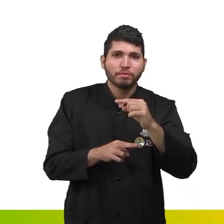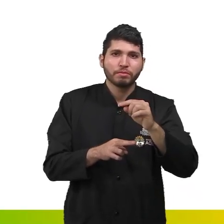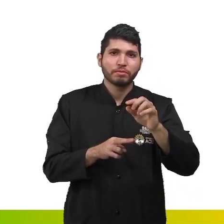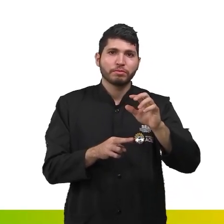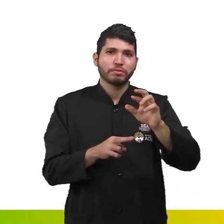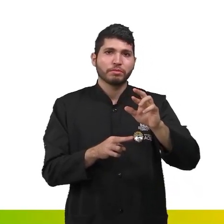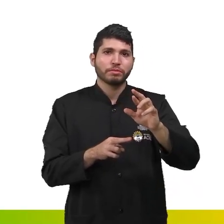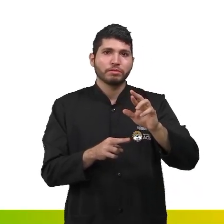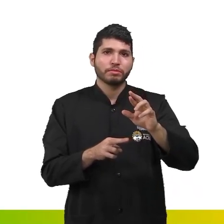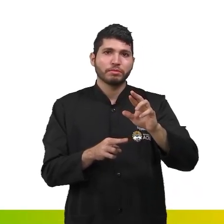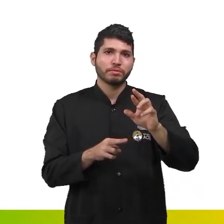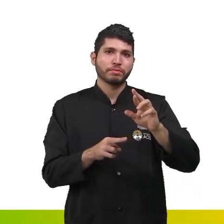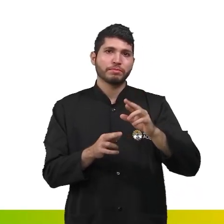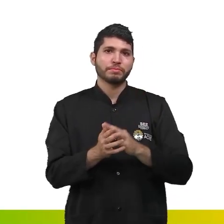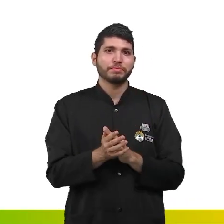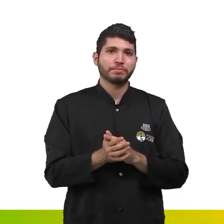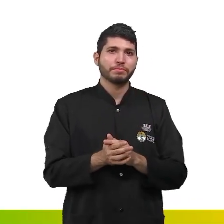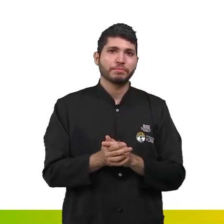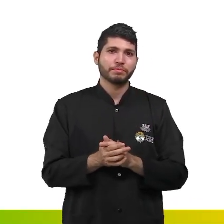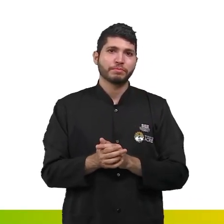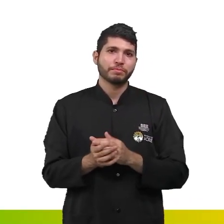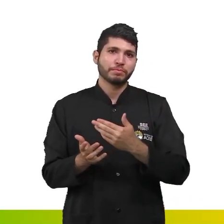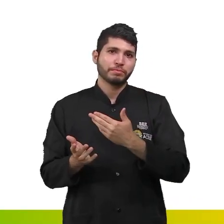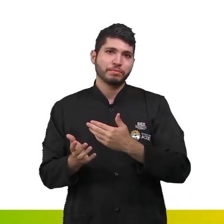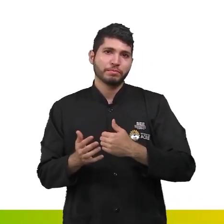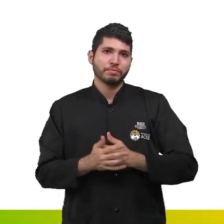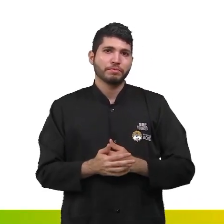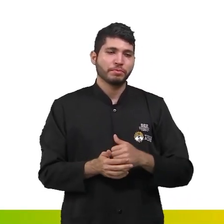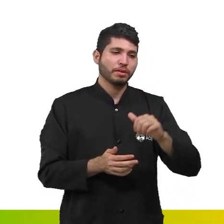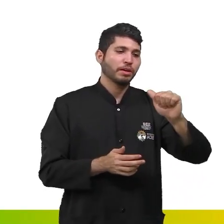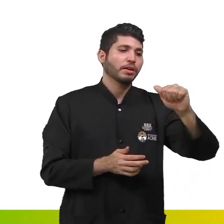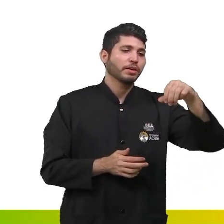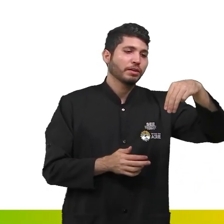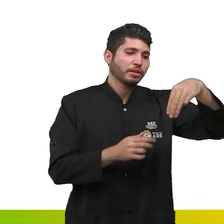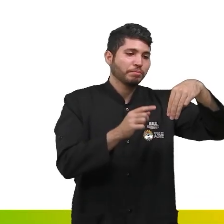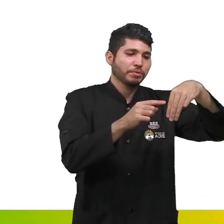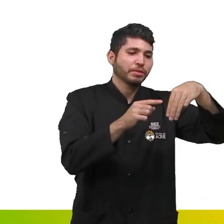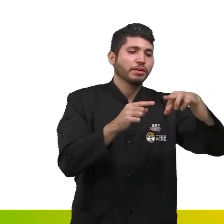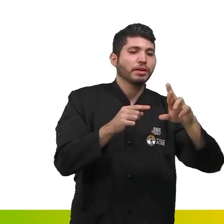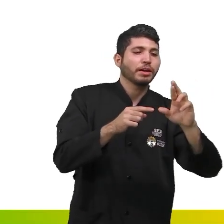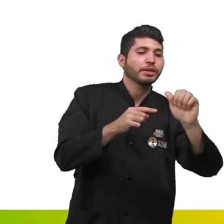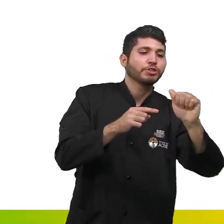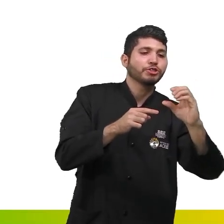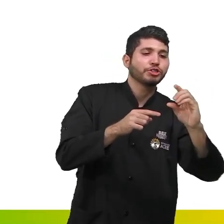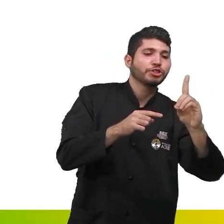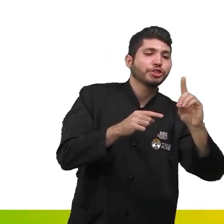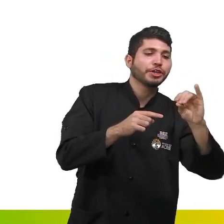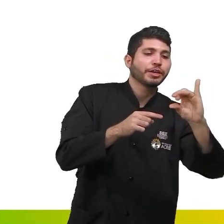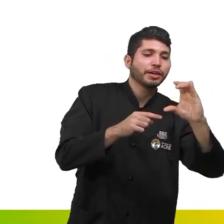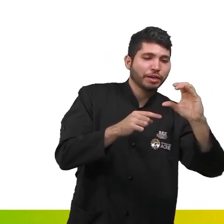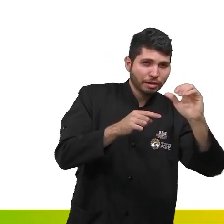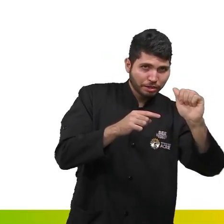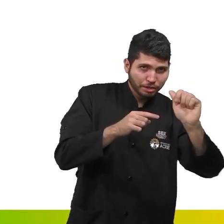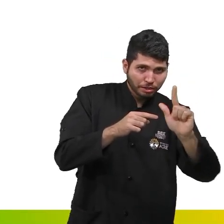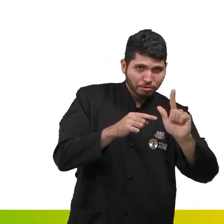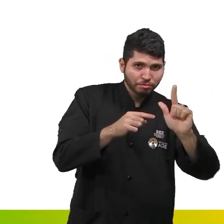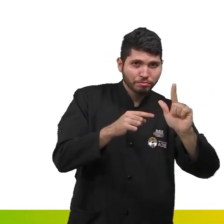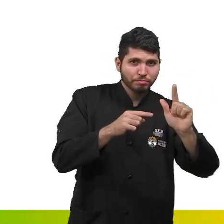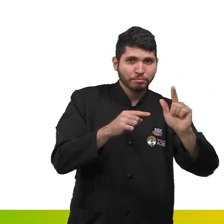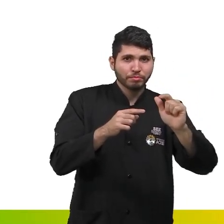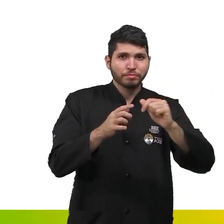esse AM e a desinência é o AR, tá bom? Então, se eu tirar a desinência e substituir aqui pelas